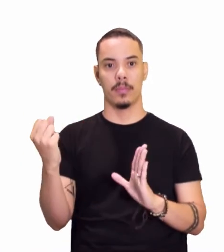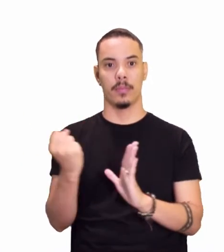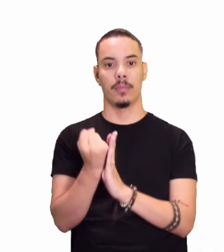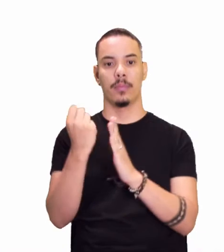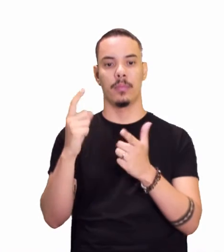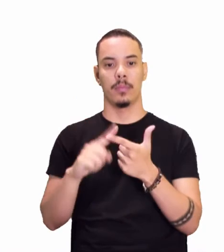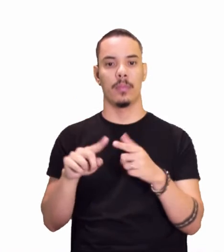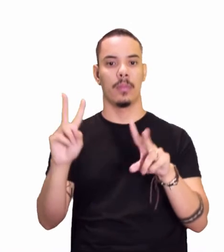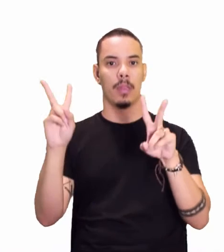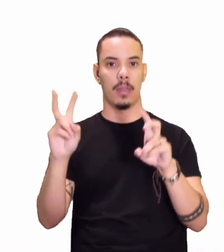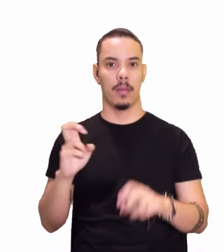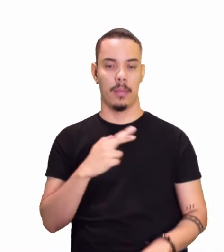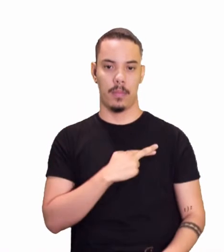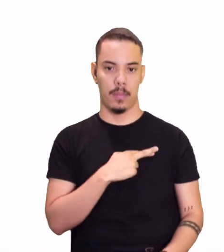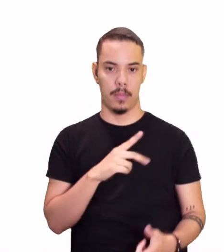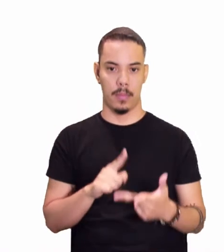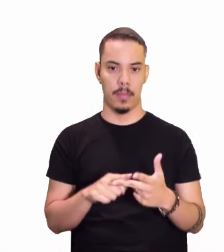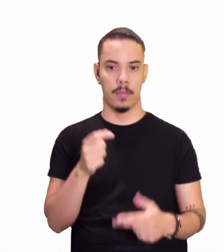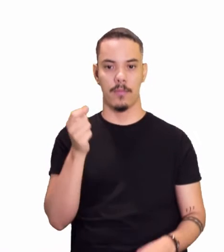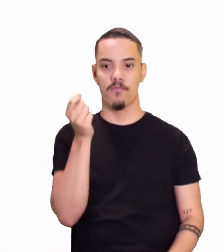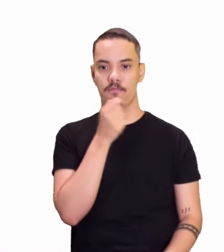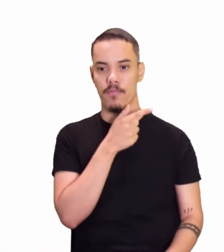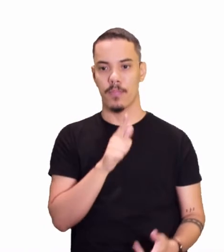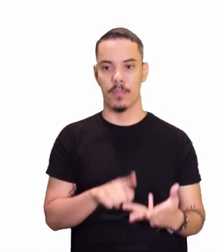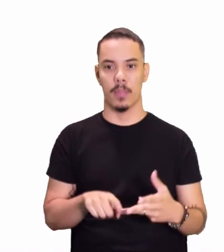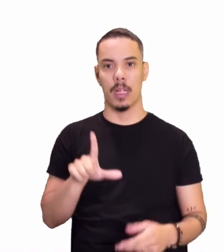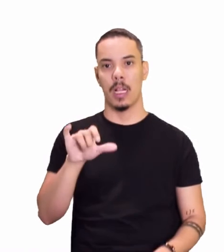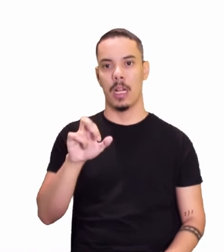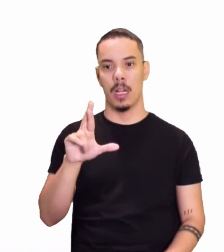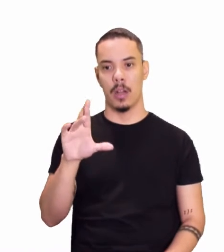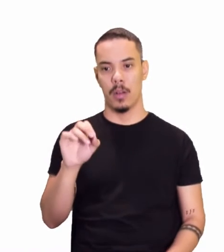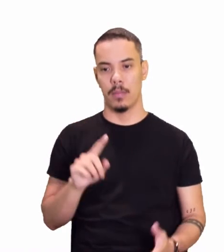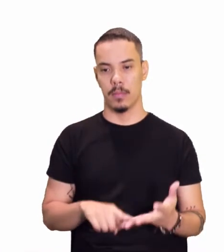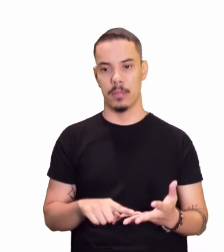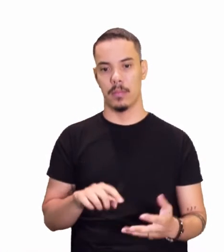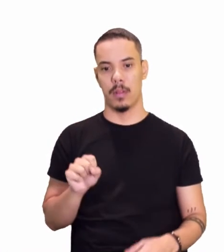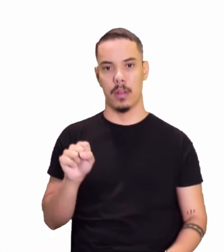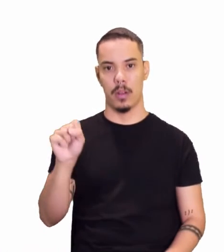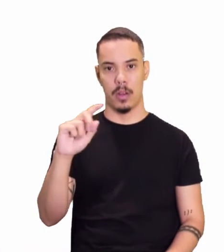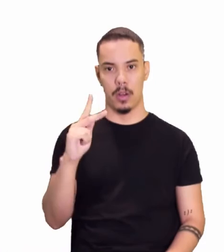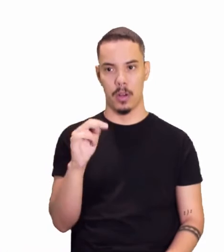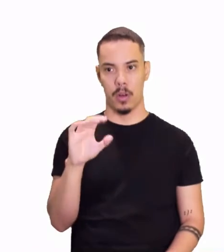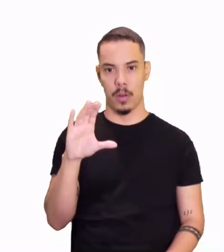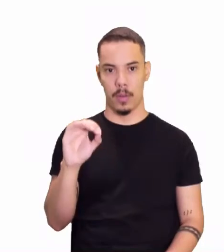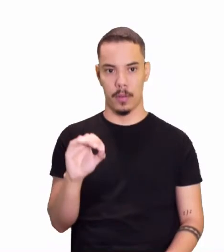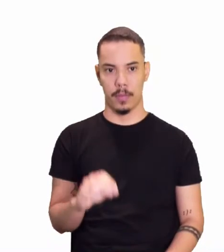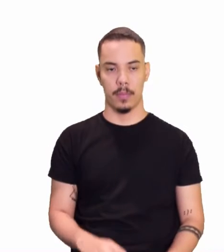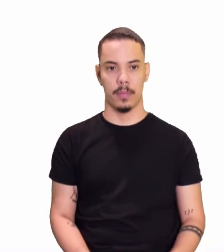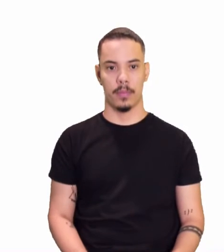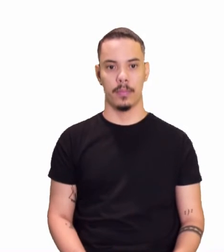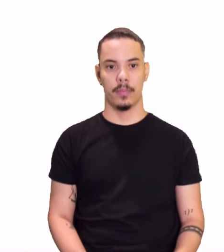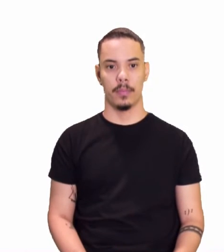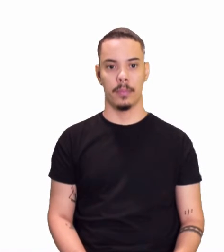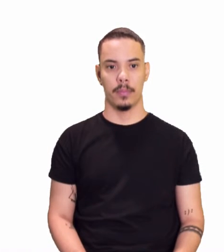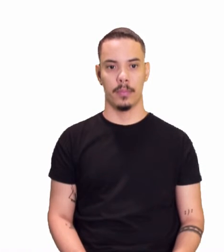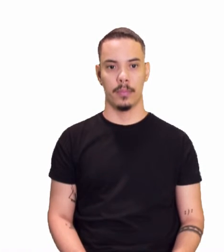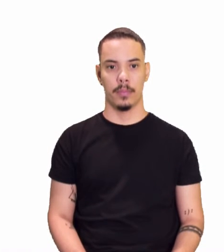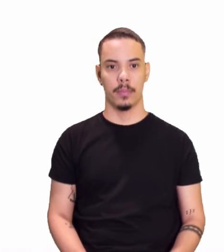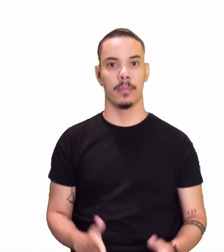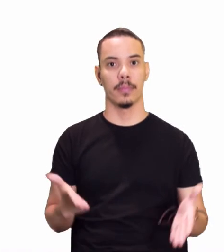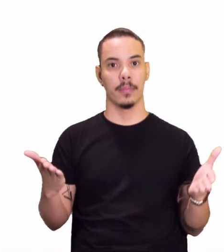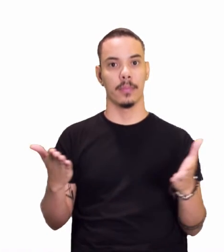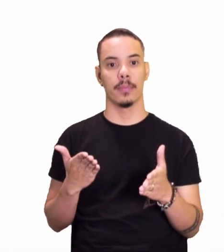corte, temas religiosos, satíricos, líricos e heróicos. Beleza. Muito bem,